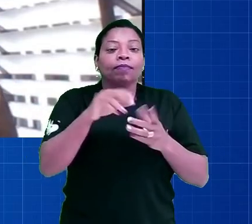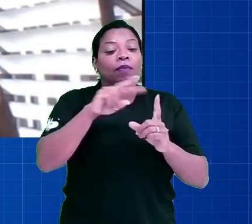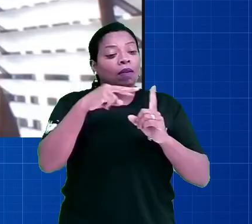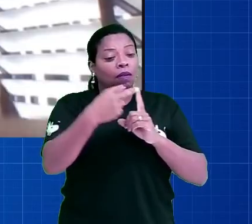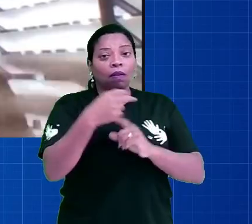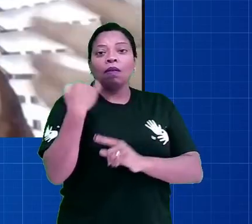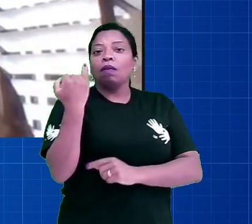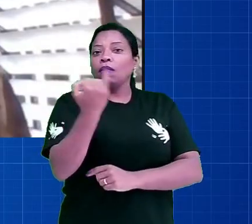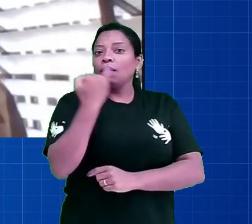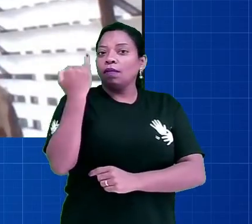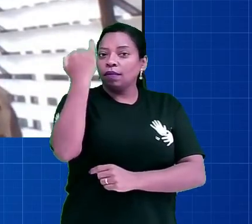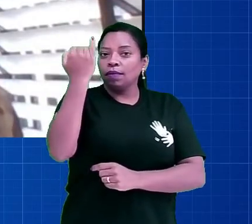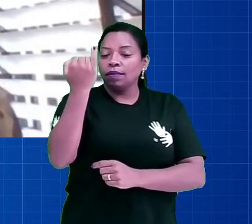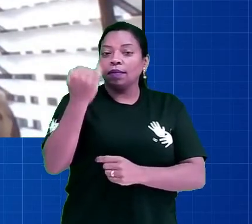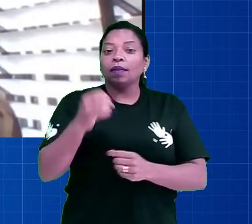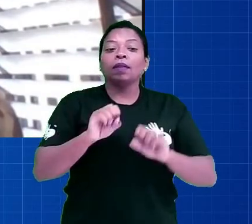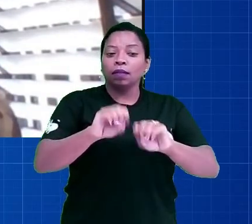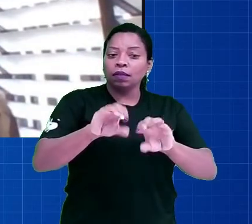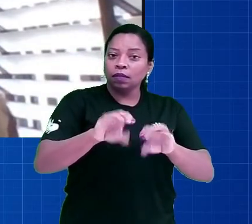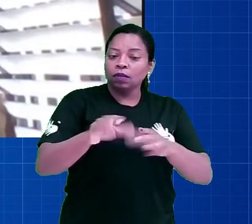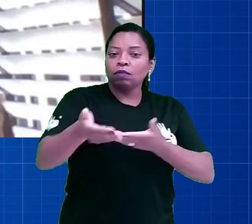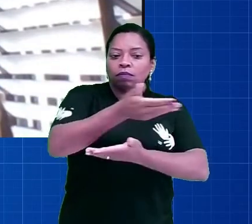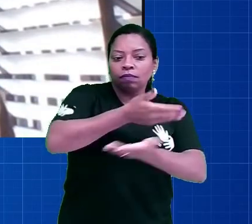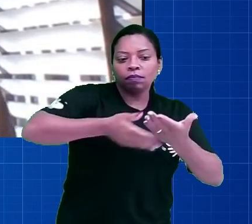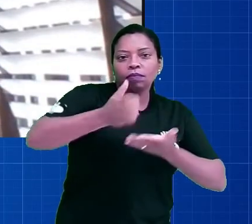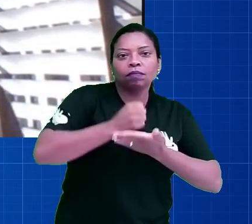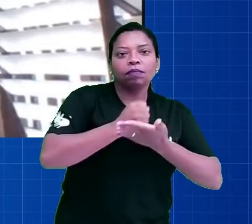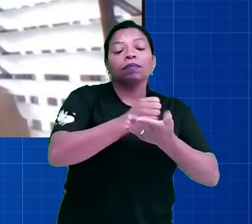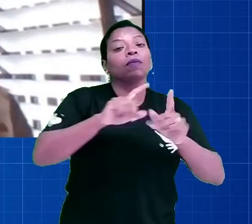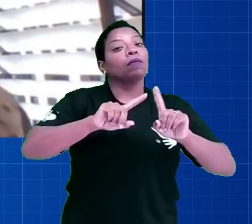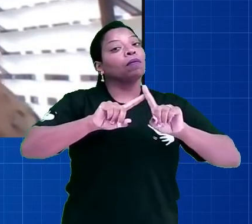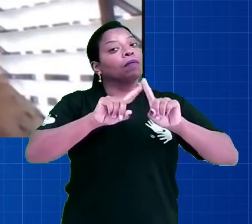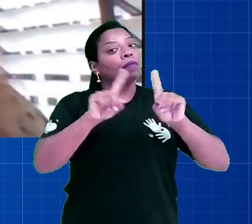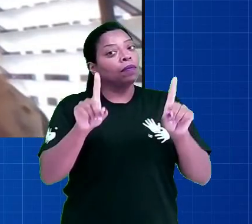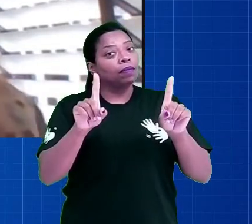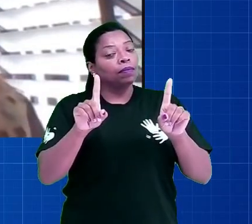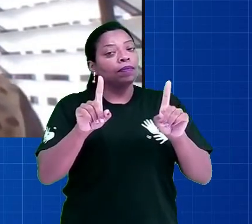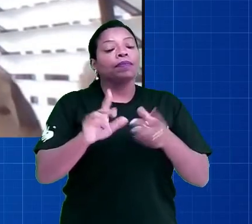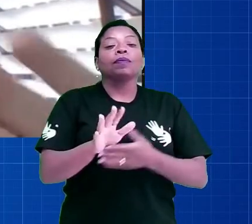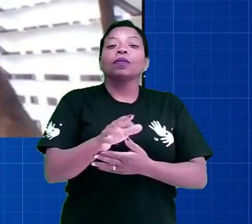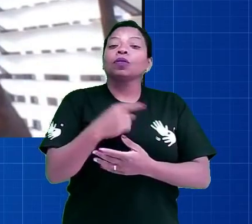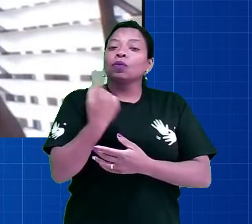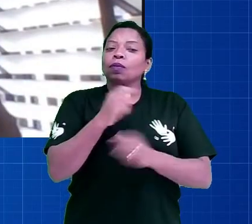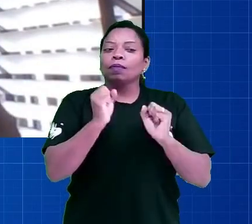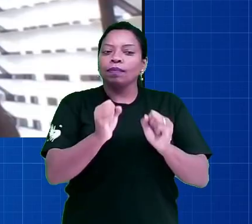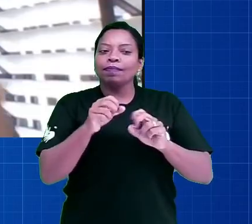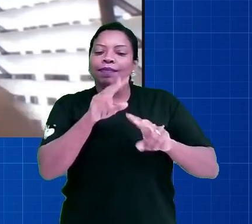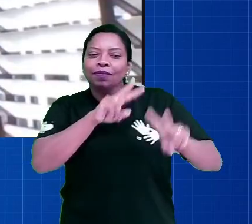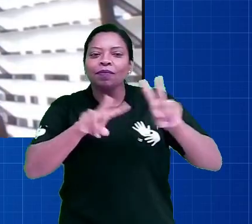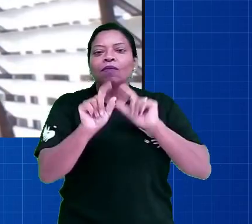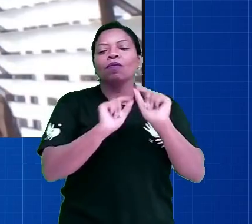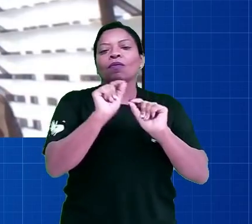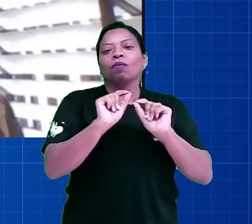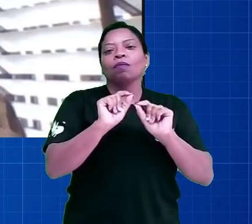Indicativos, que a perspectiva é de extrema importância, mas, ao mesmo tempo, nós também observamos